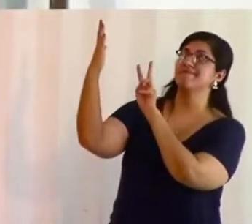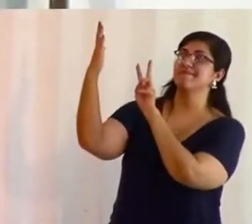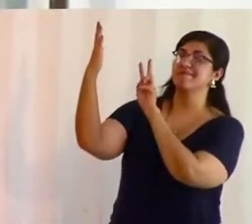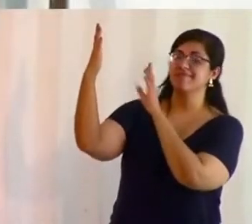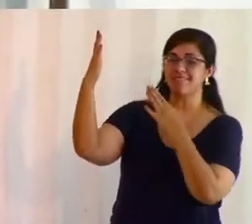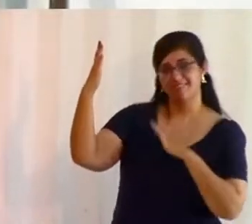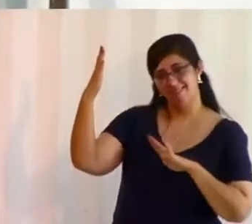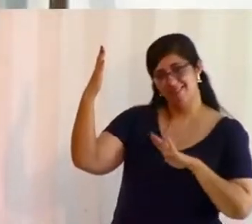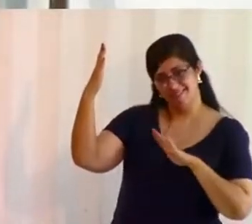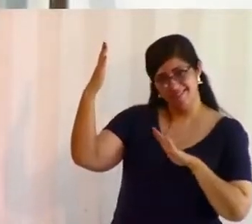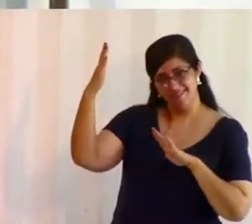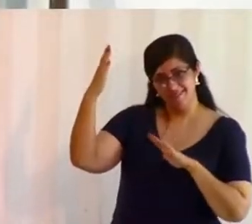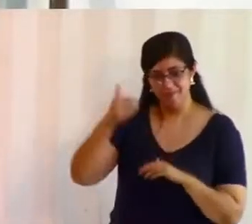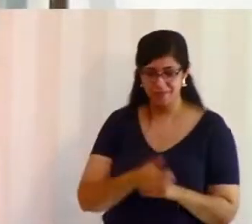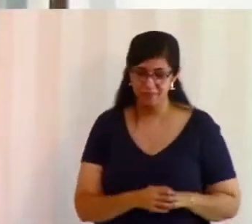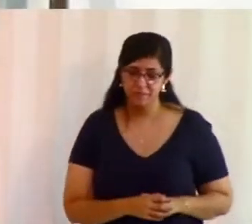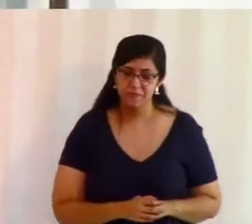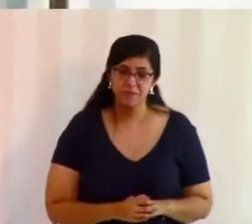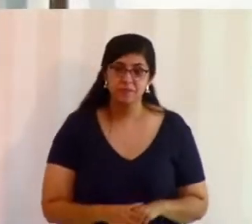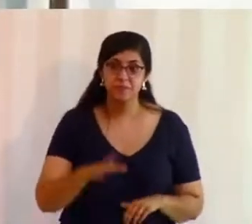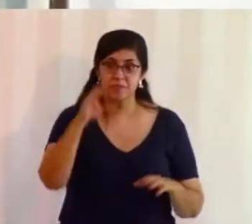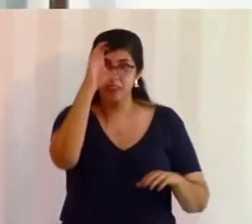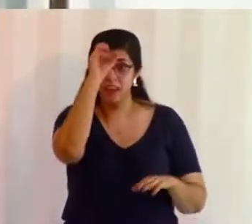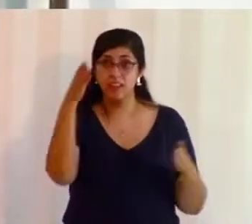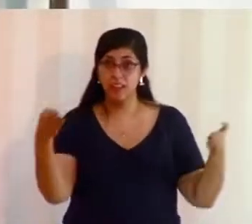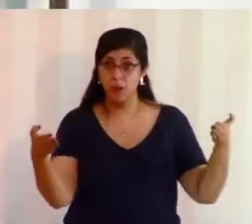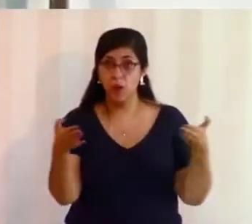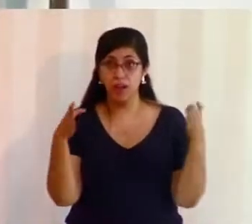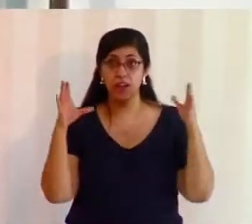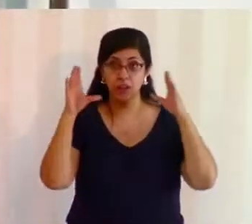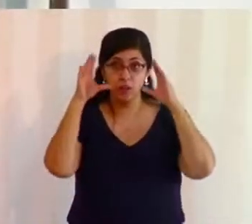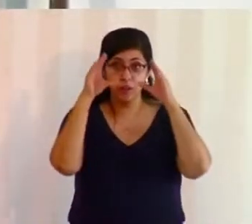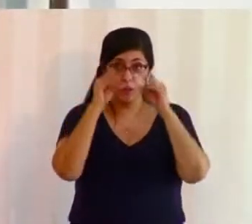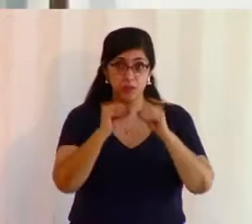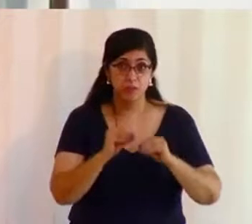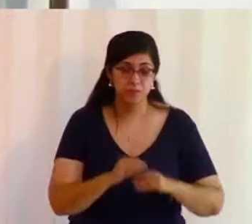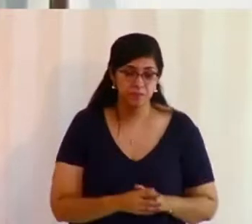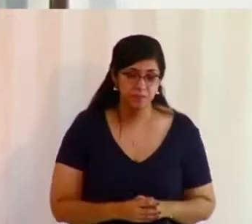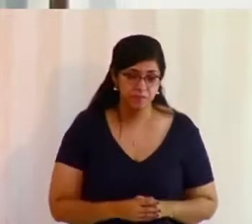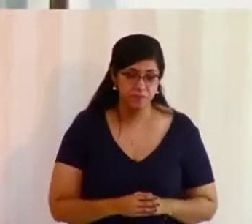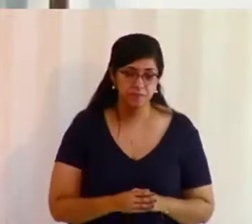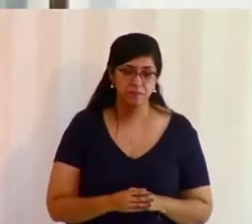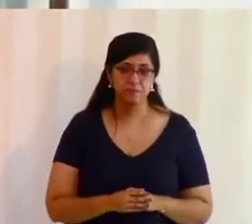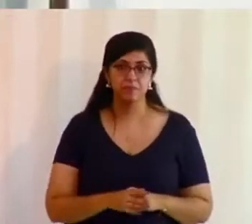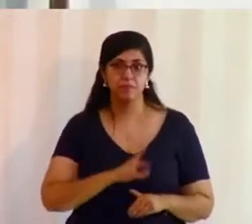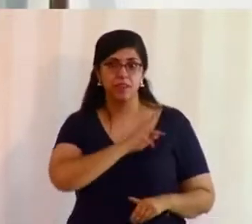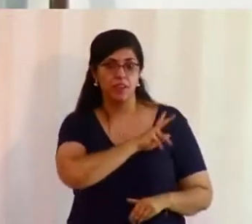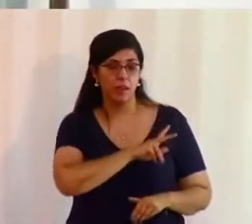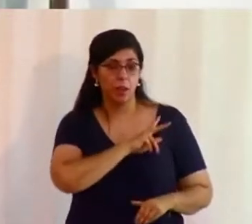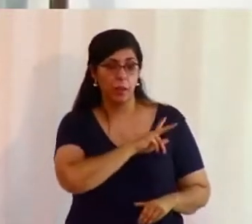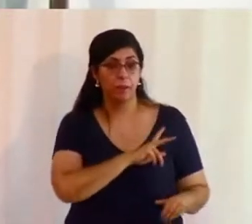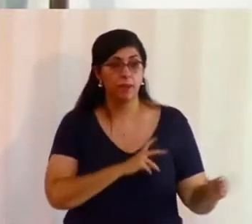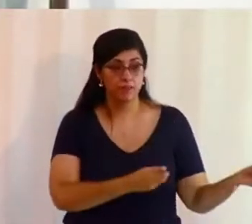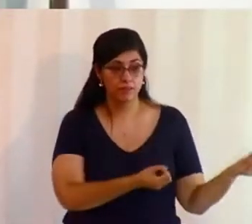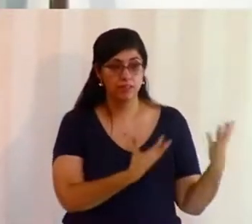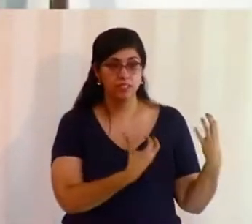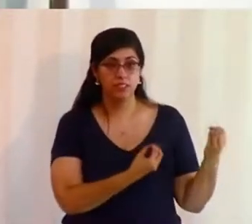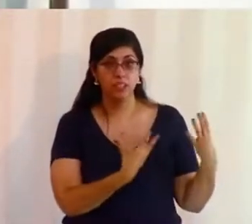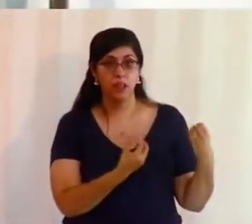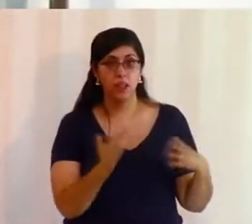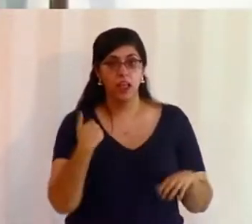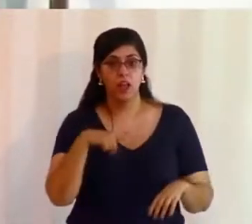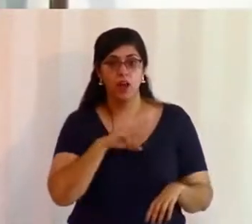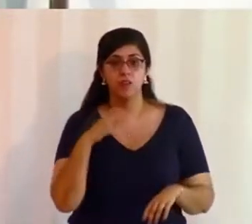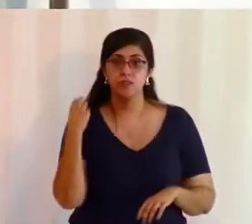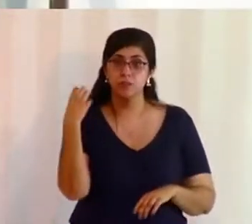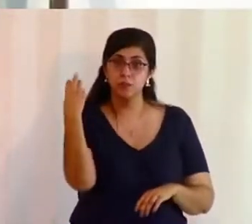nós aprenderemos nessa noite, nesse texto, onde o apóstolo Paulo está iniciando a sua 2ª viagem missionária. A última vez